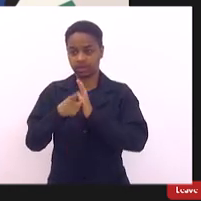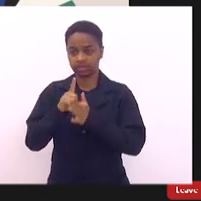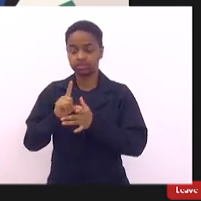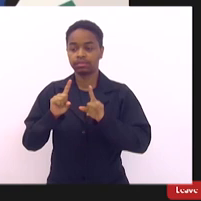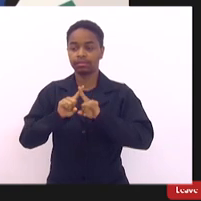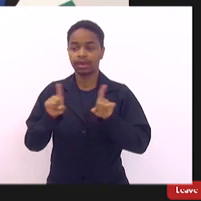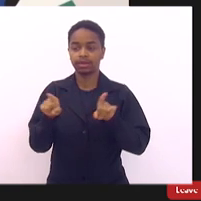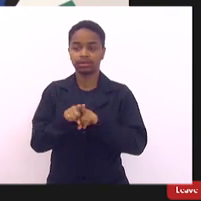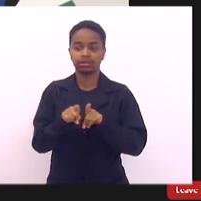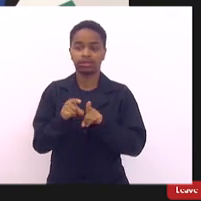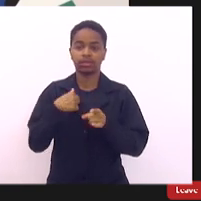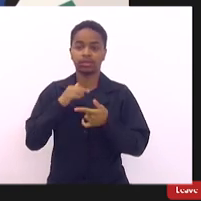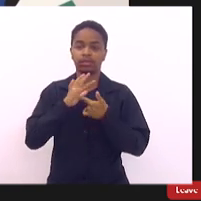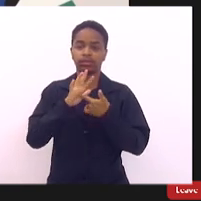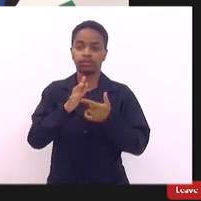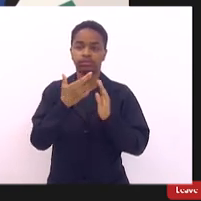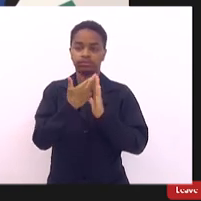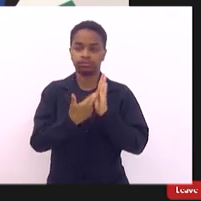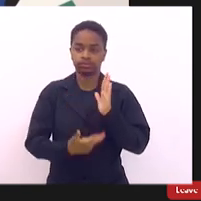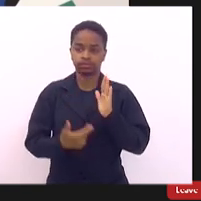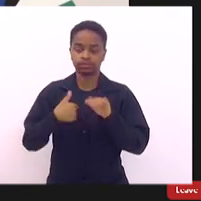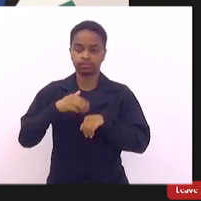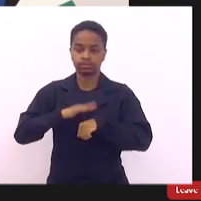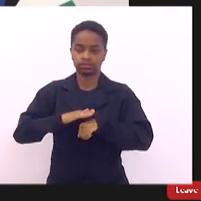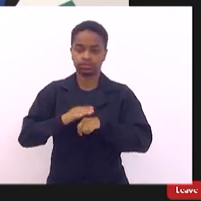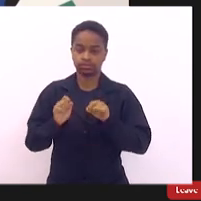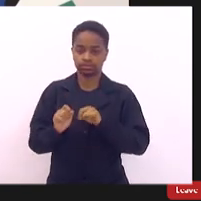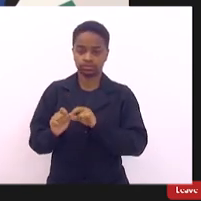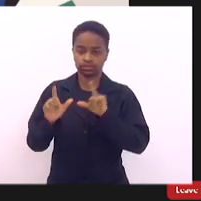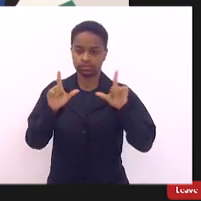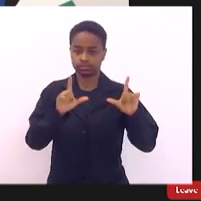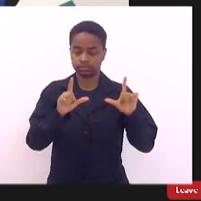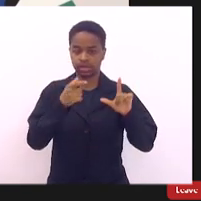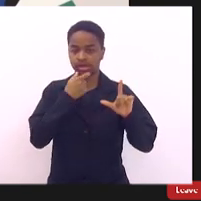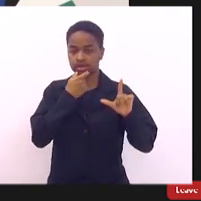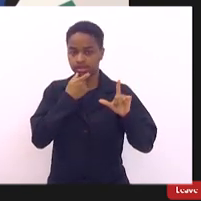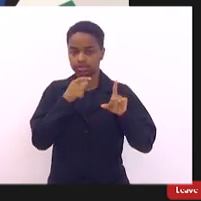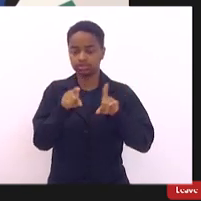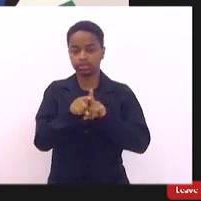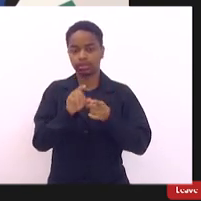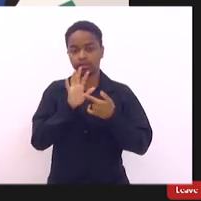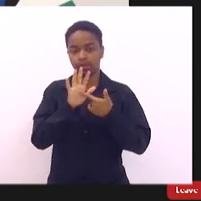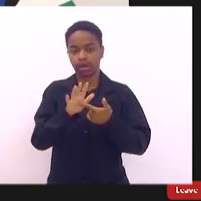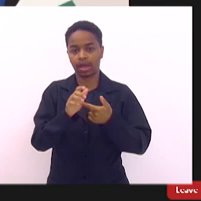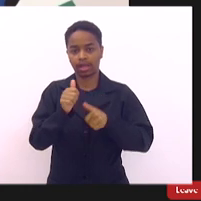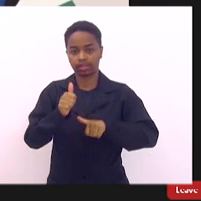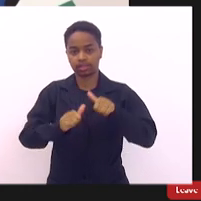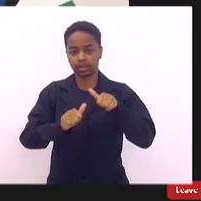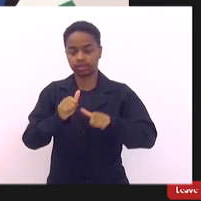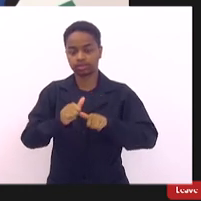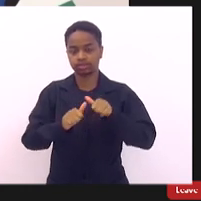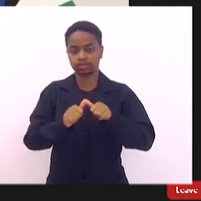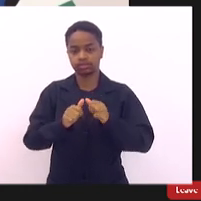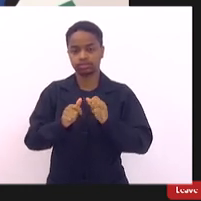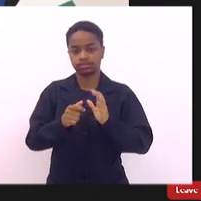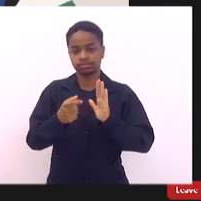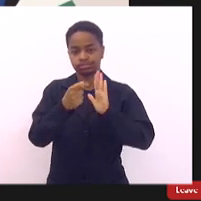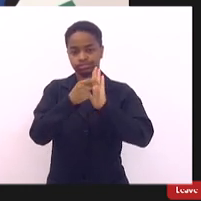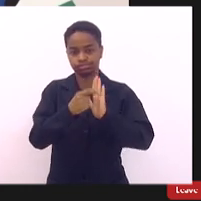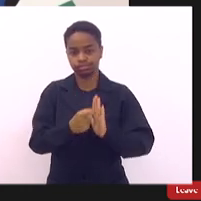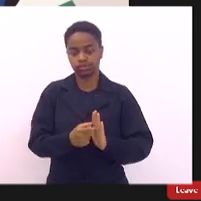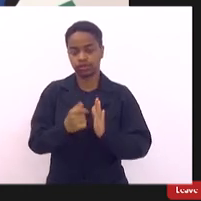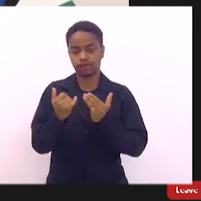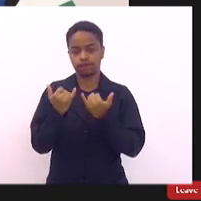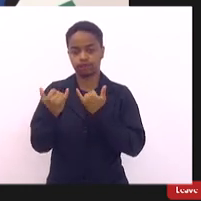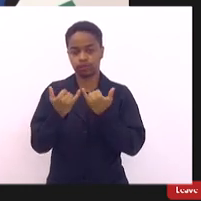também aqui a um relatório que eu publiquei recentemente em inglês e que faz uma análise de dados sobre